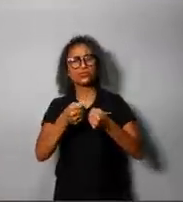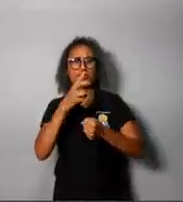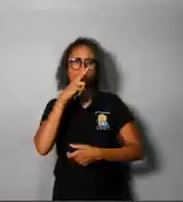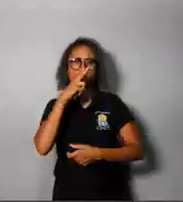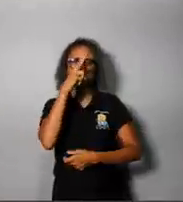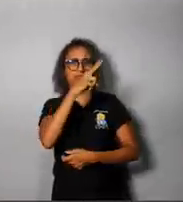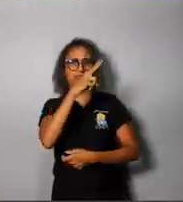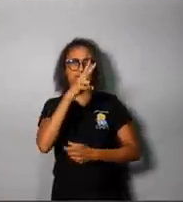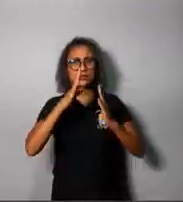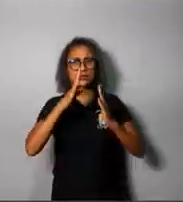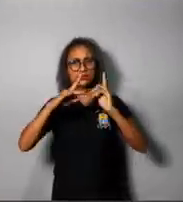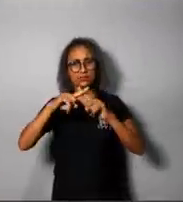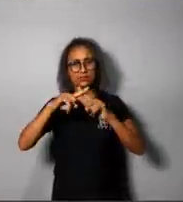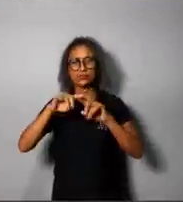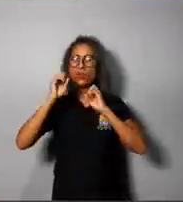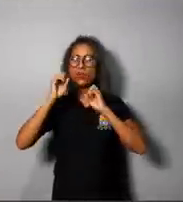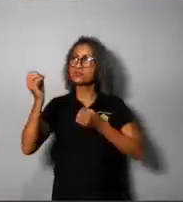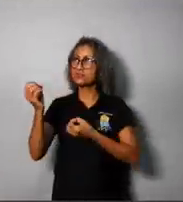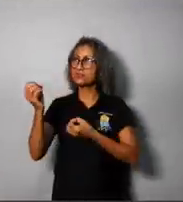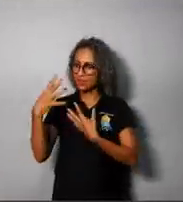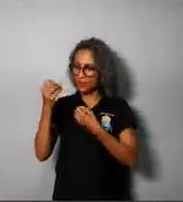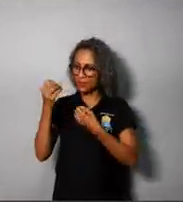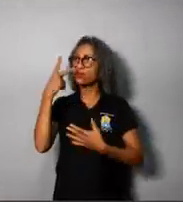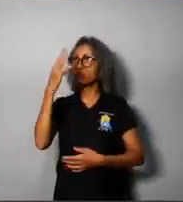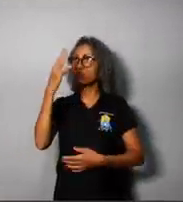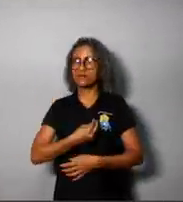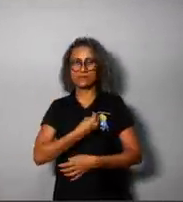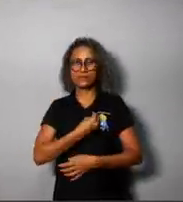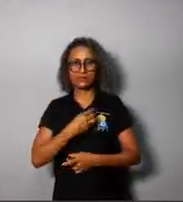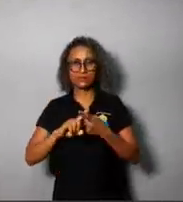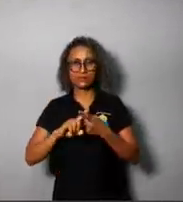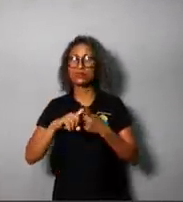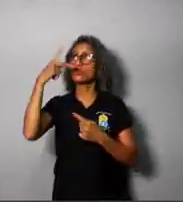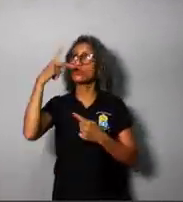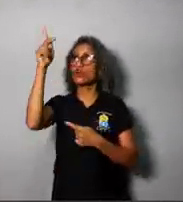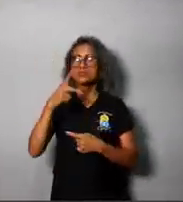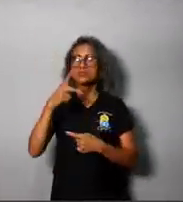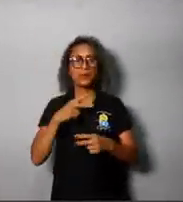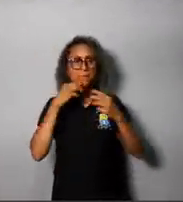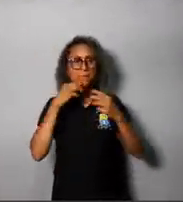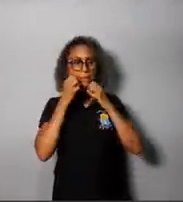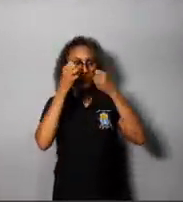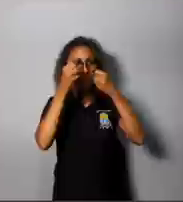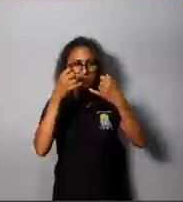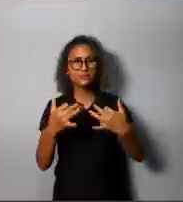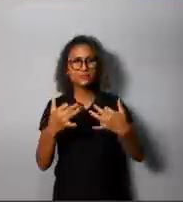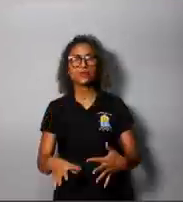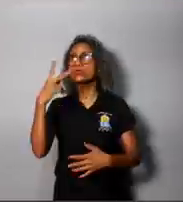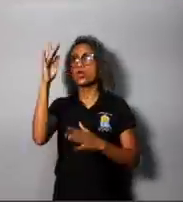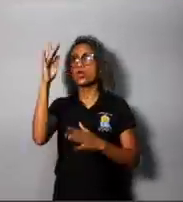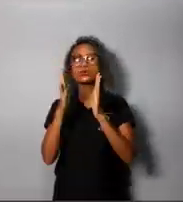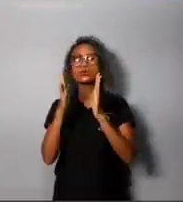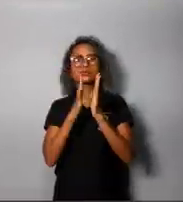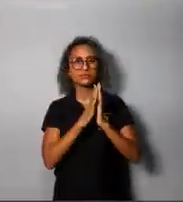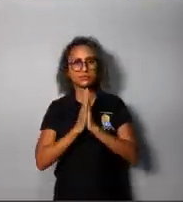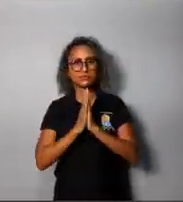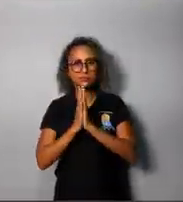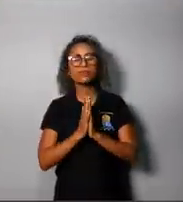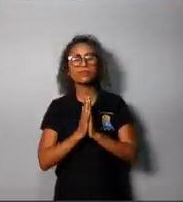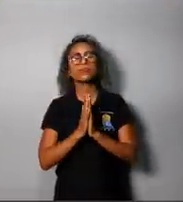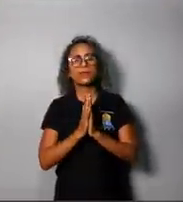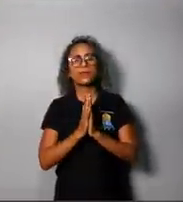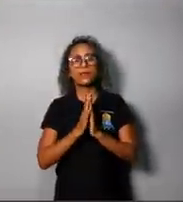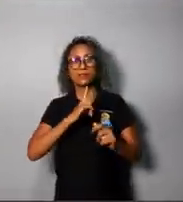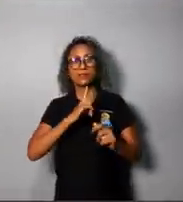de sua pregação e o auxílio de suas preces. Enquanto a multidão dos anjos e